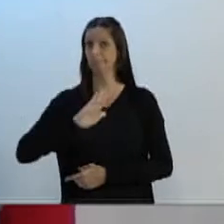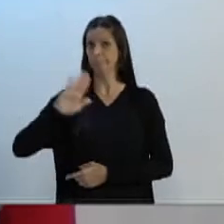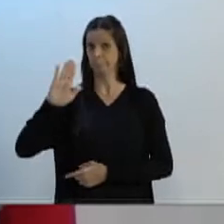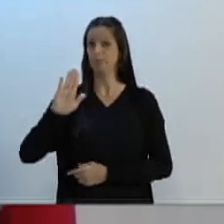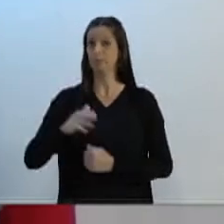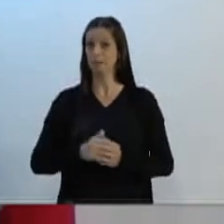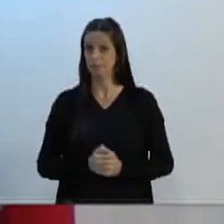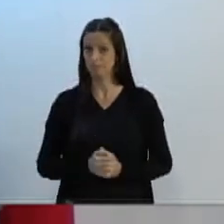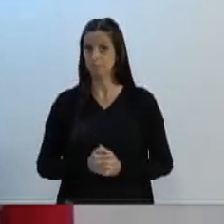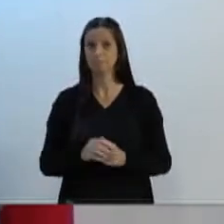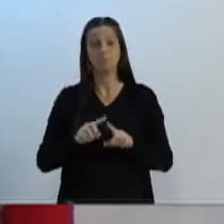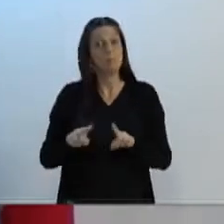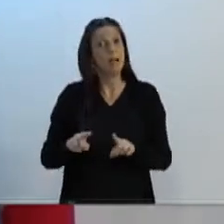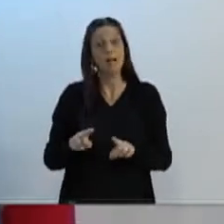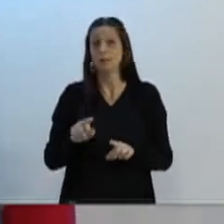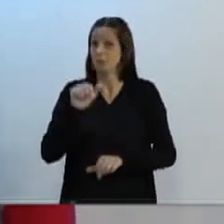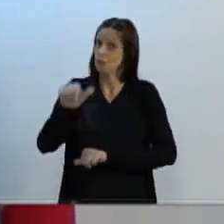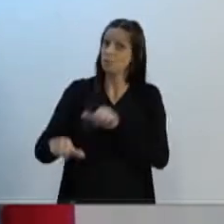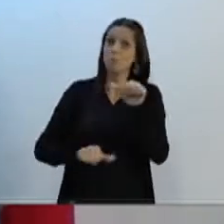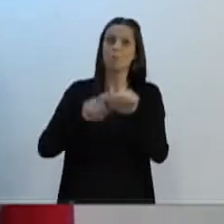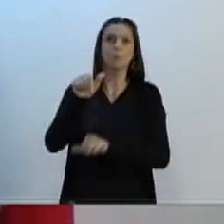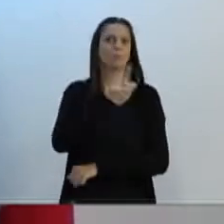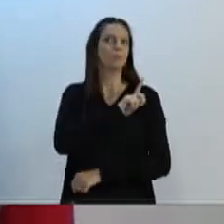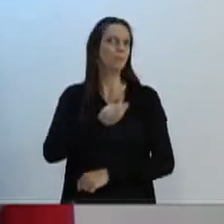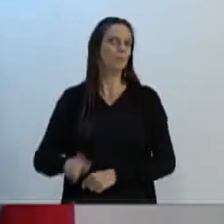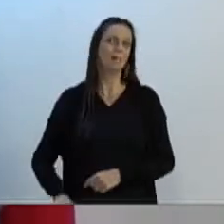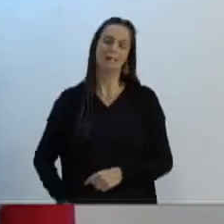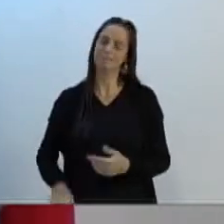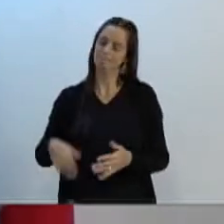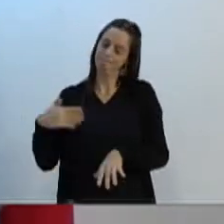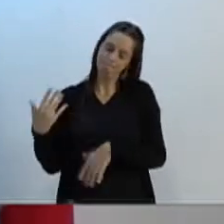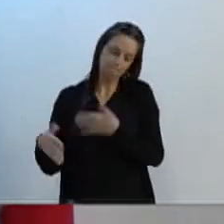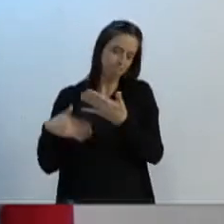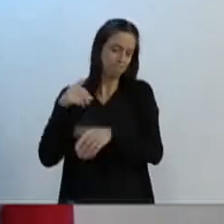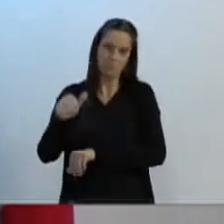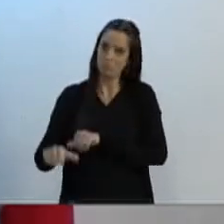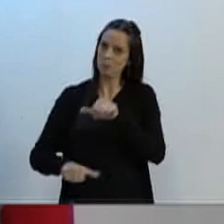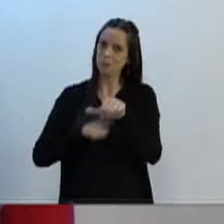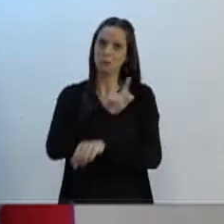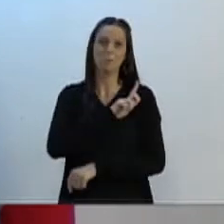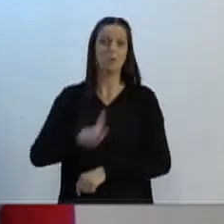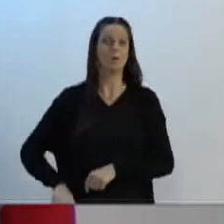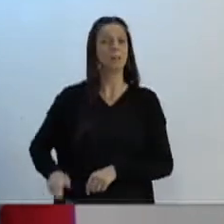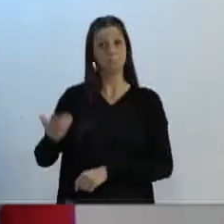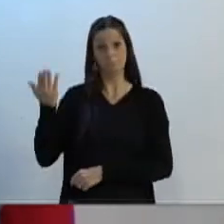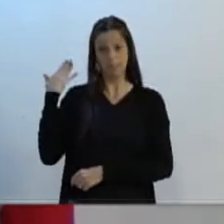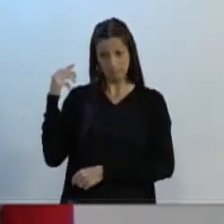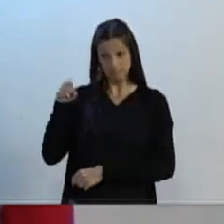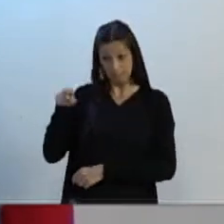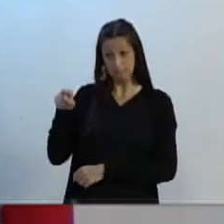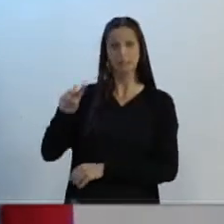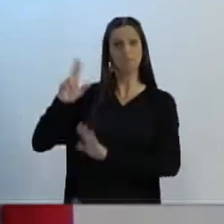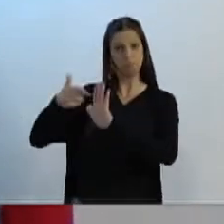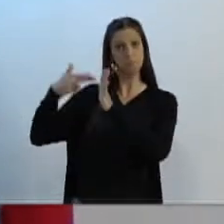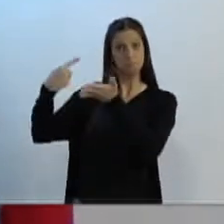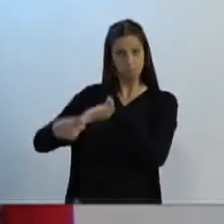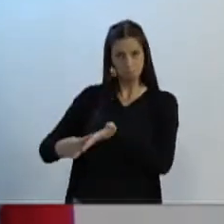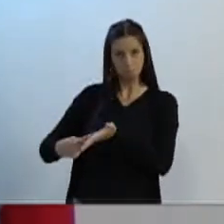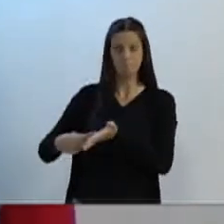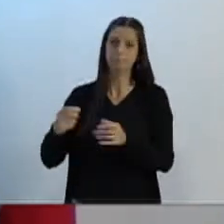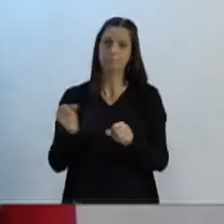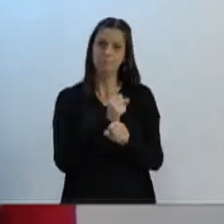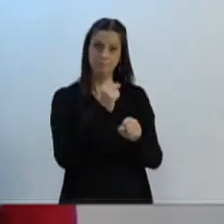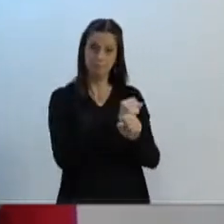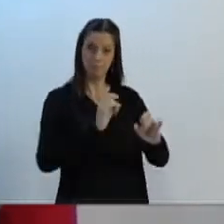as pessoas passam. O governo se comprometeu naquele momento, não só na